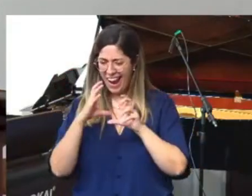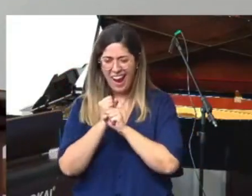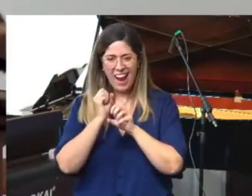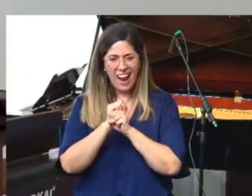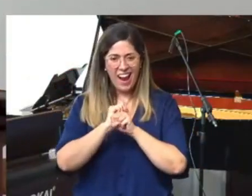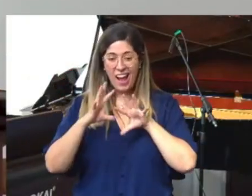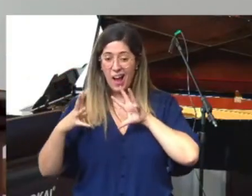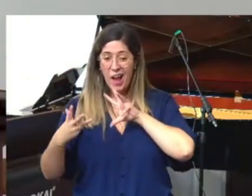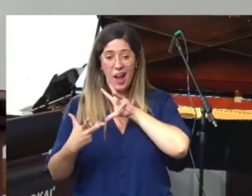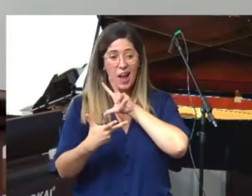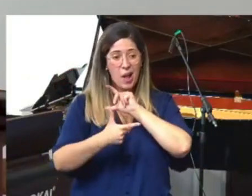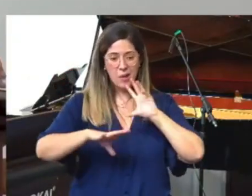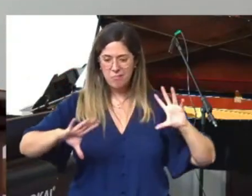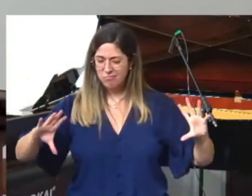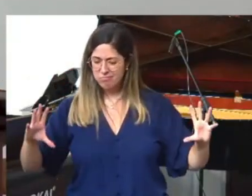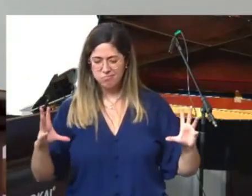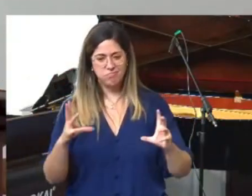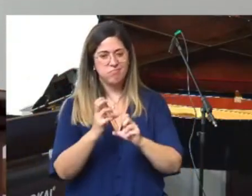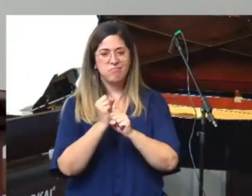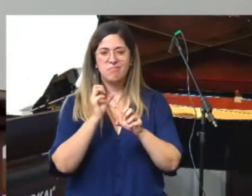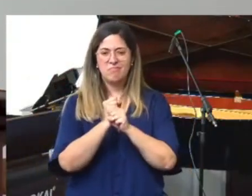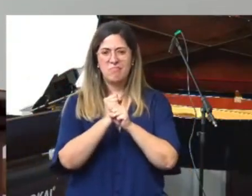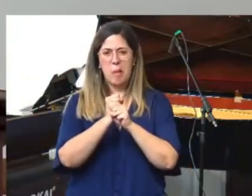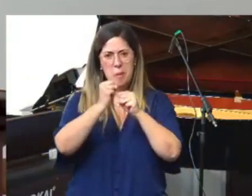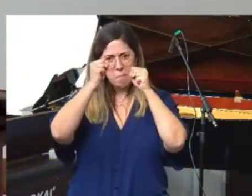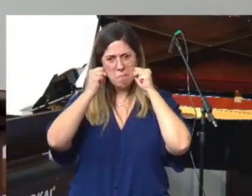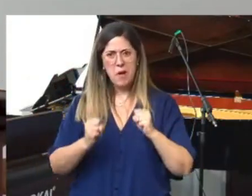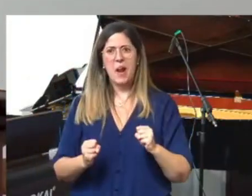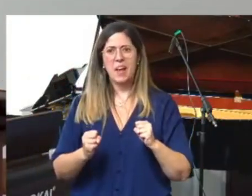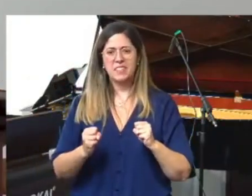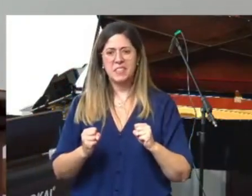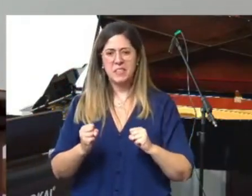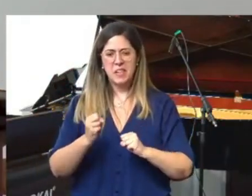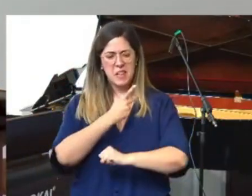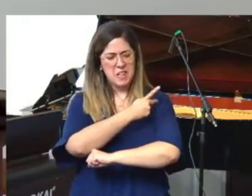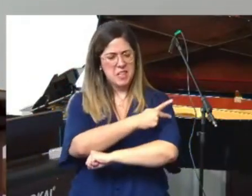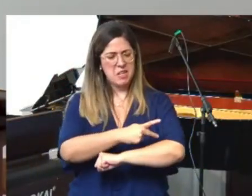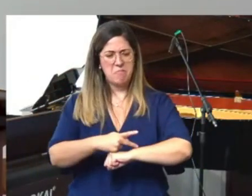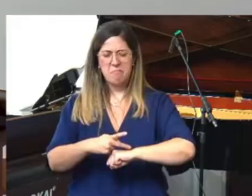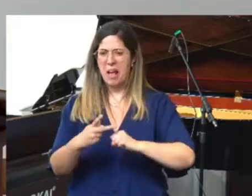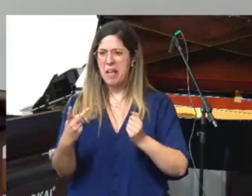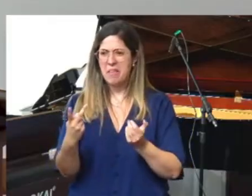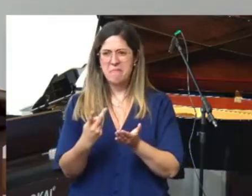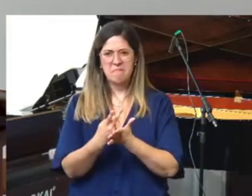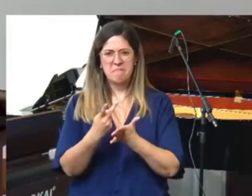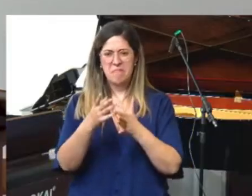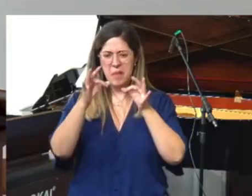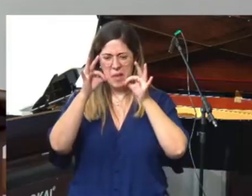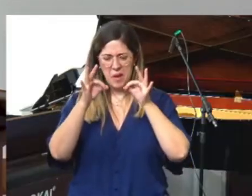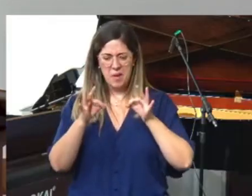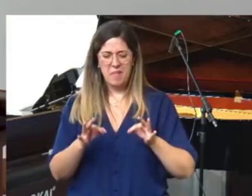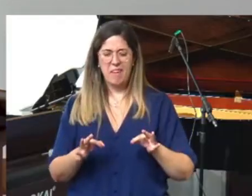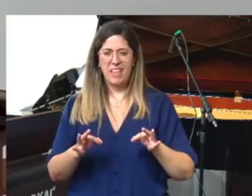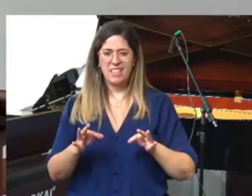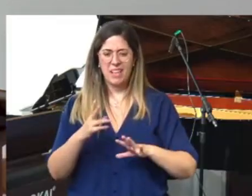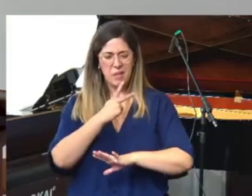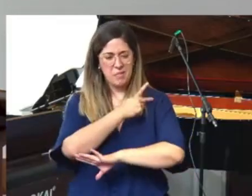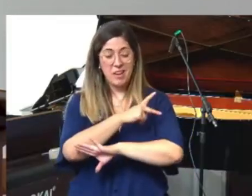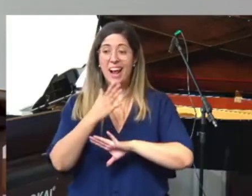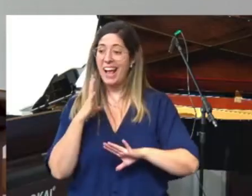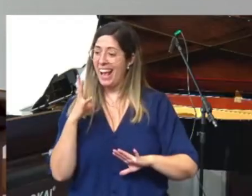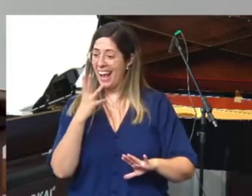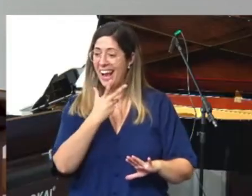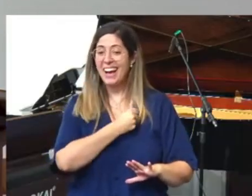dos 4 cantos da terra, uma igreja imaculada, sem defeitos, pura,